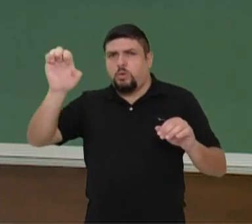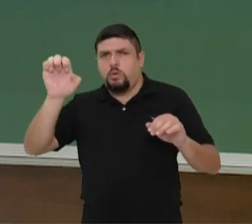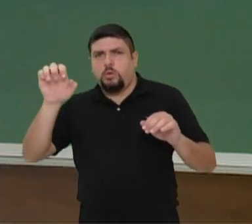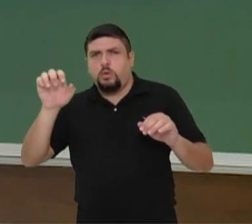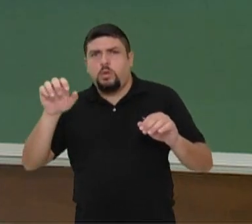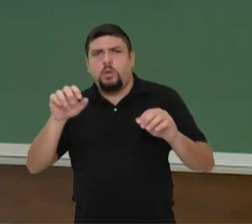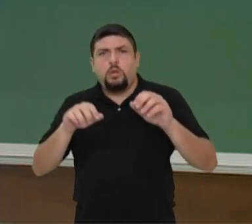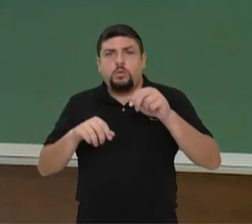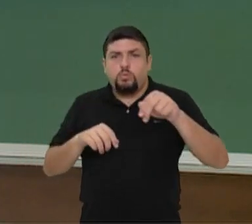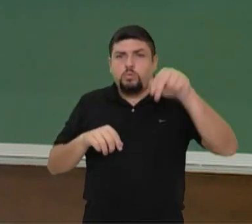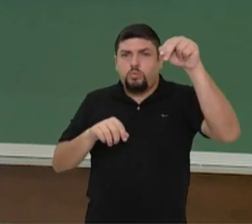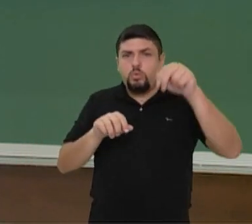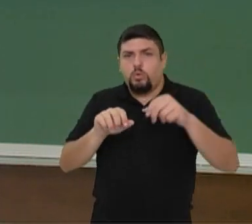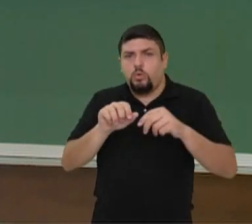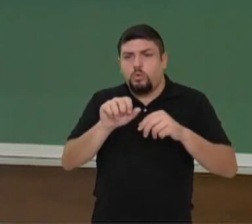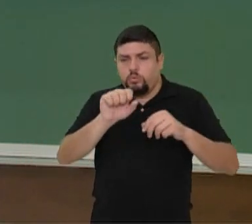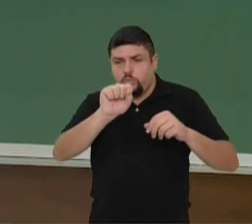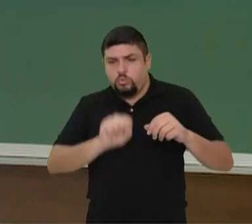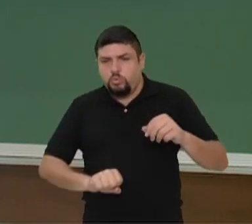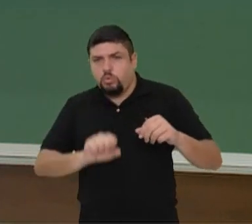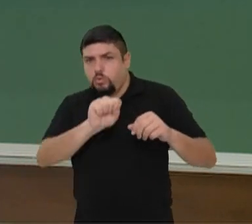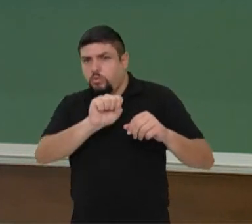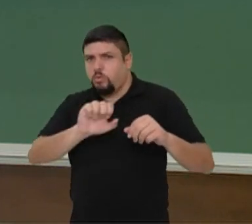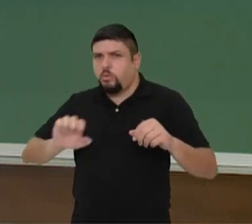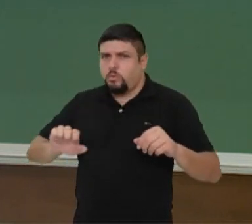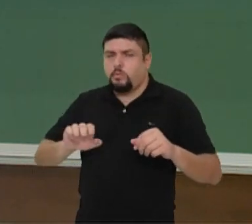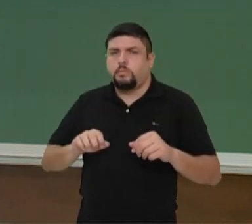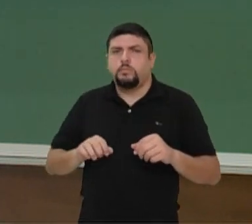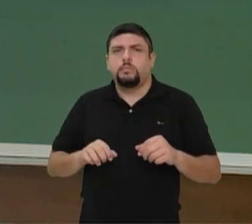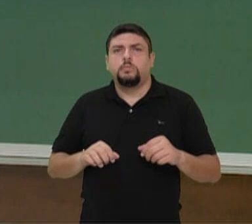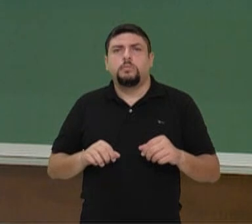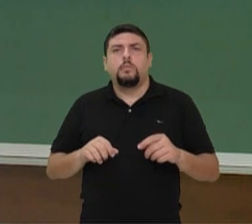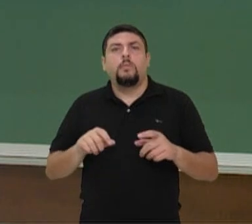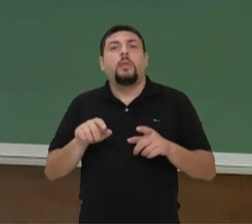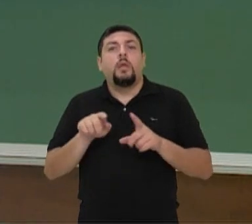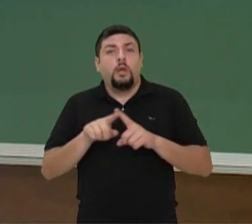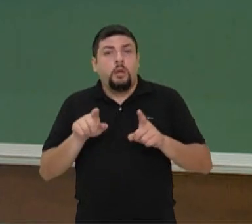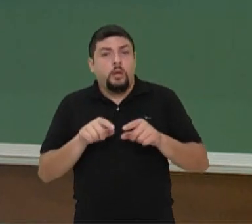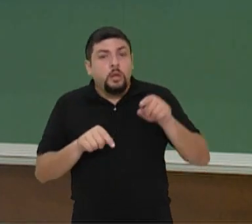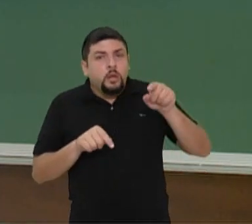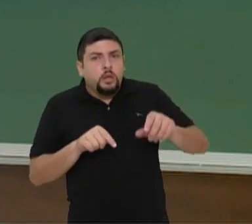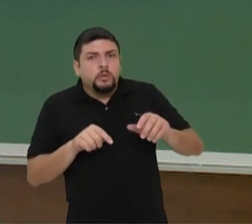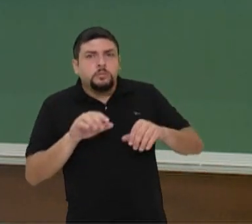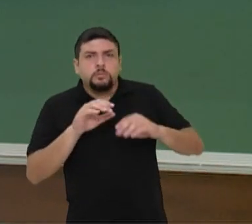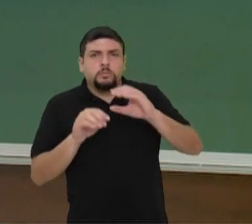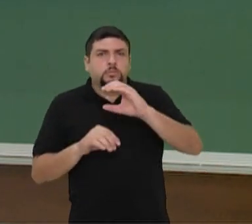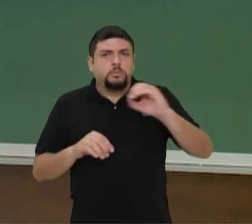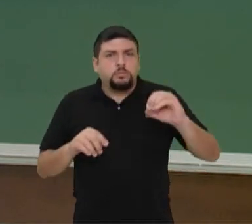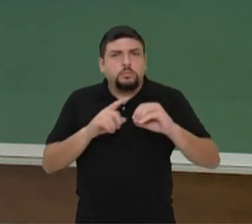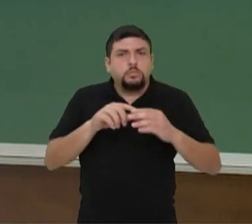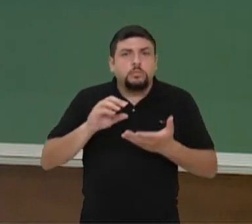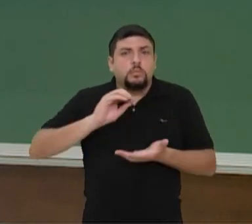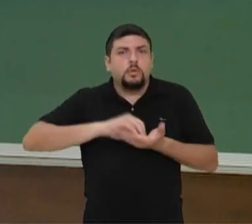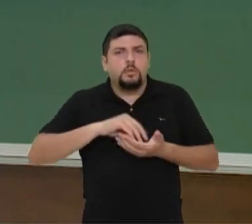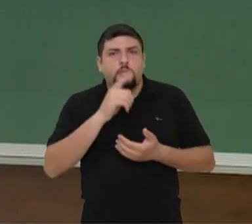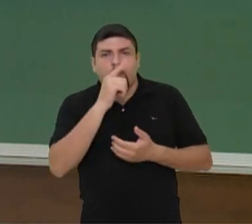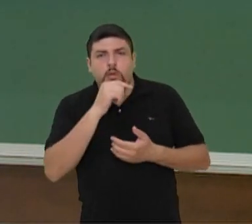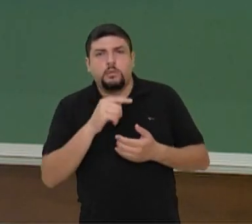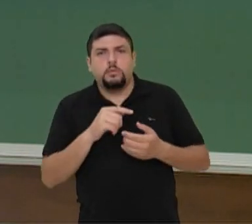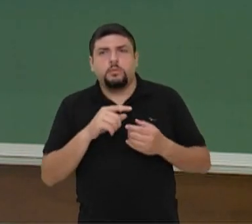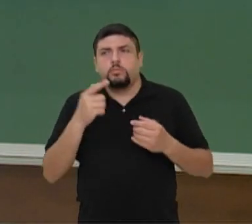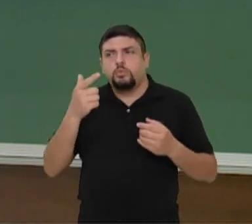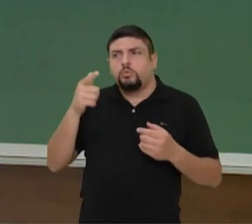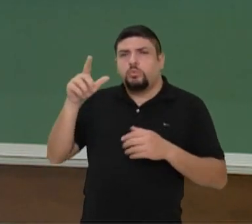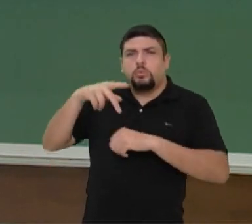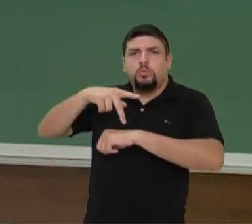Sul e Sudeste. Muitos dos problemas ambientais que são detectados, as faltas de chuva e falta d'água em outras regiões do